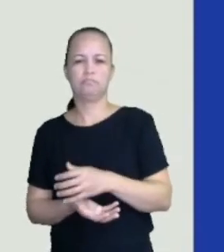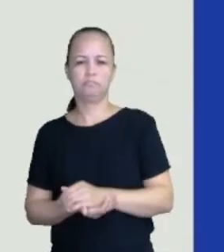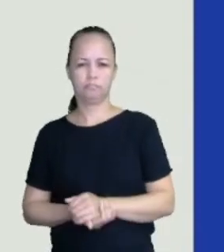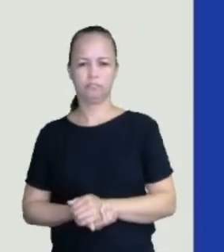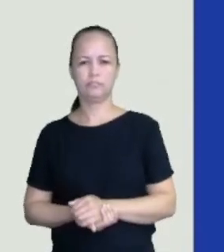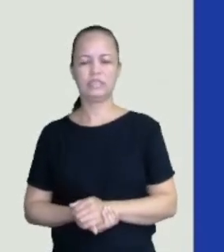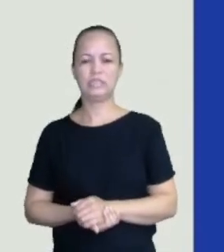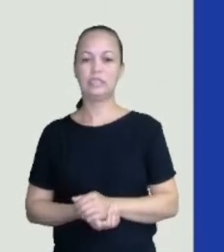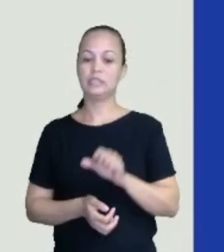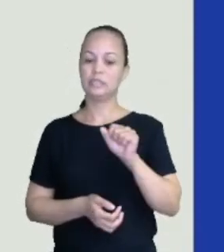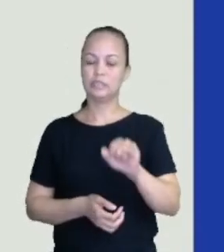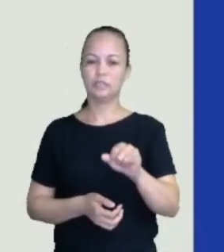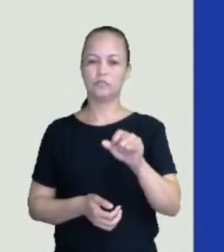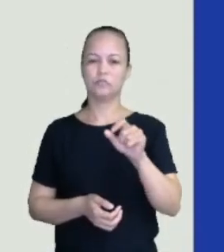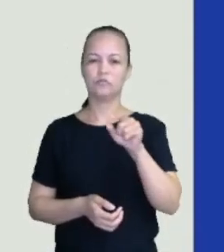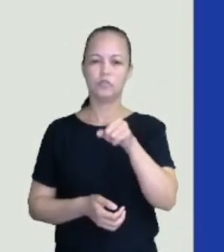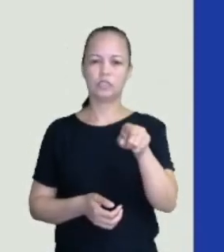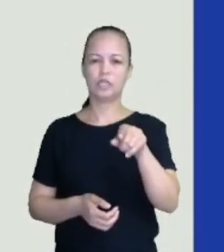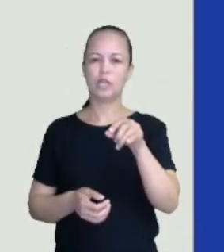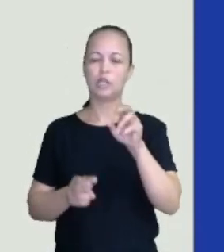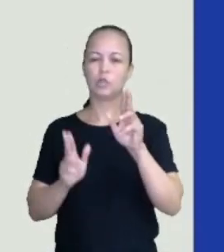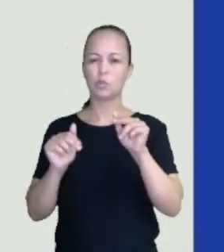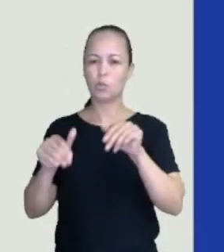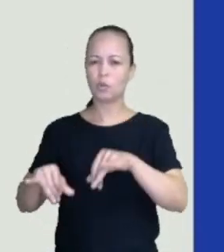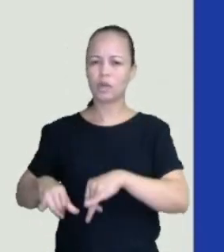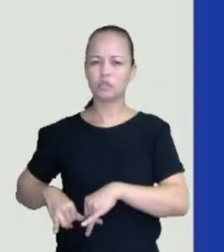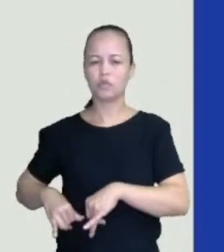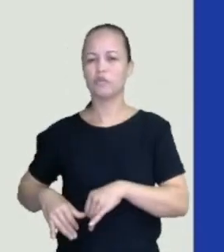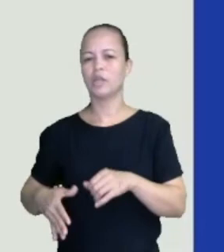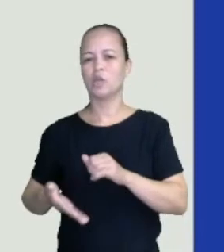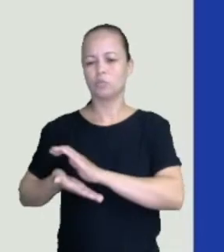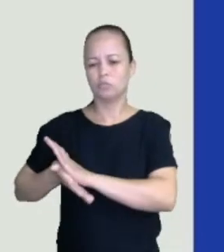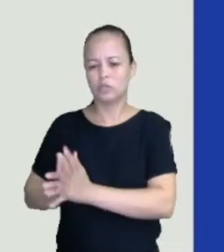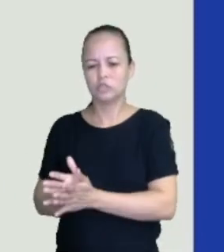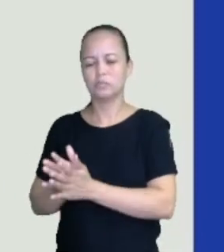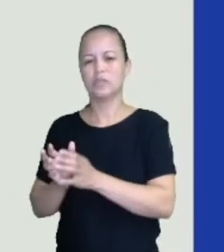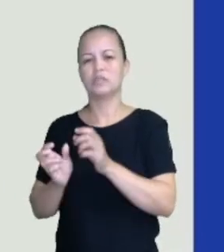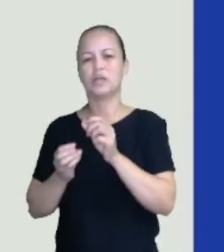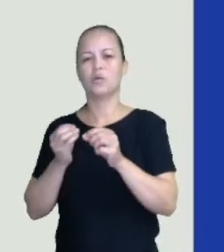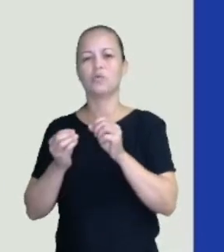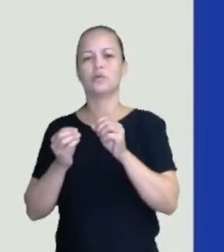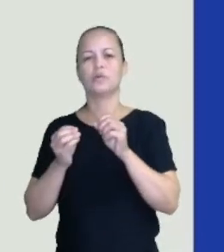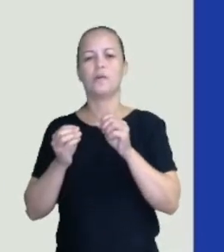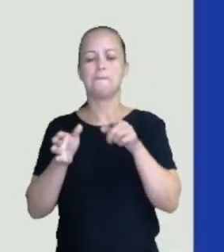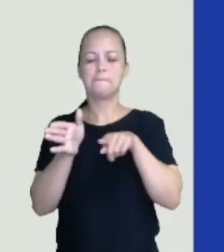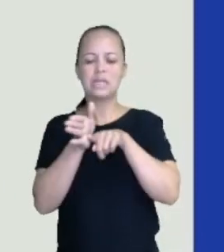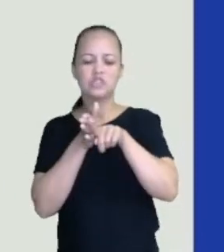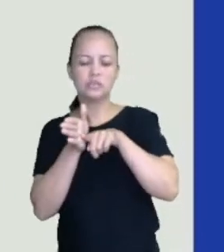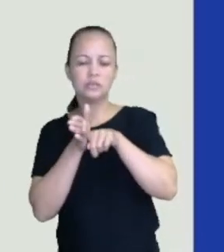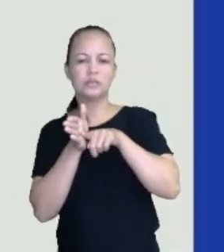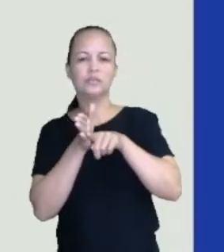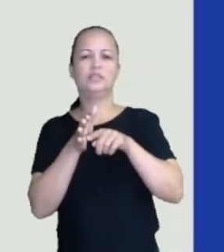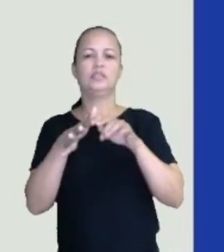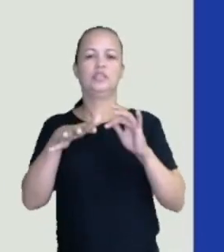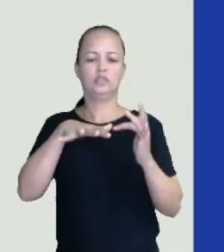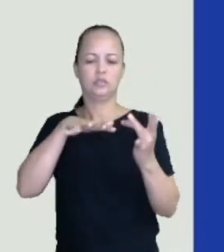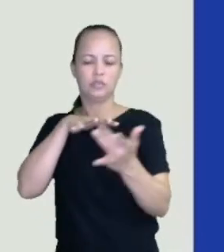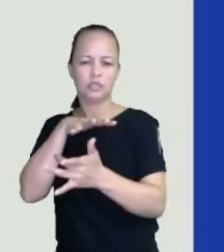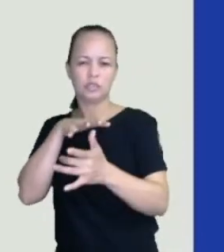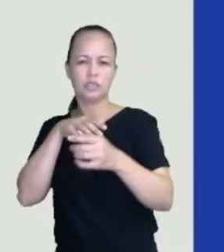nunca sofreu esse ataque, pesquisa os ataques que acontecem nas redes sociais que são expostos na